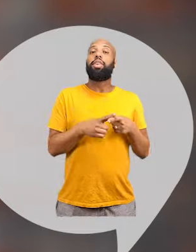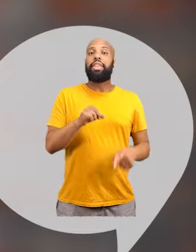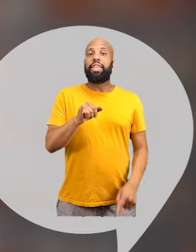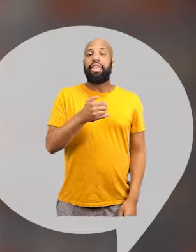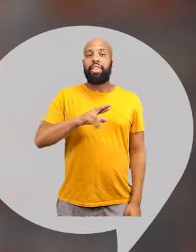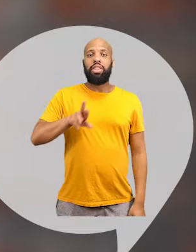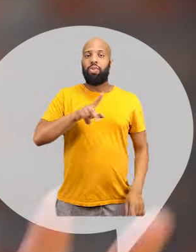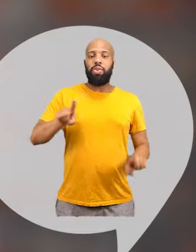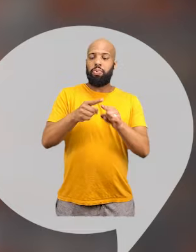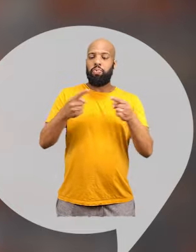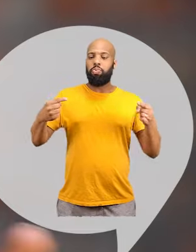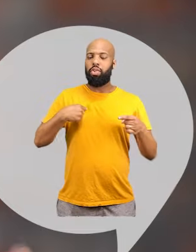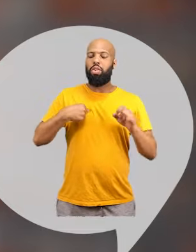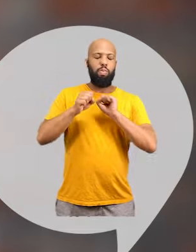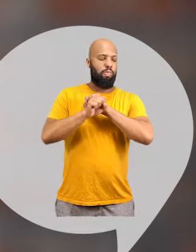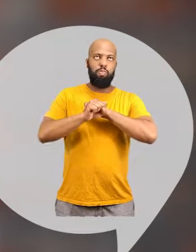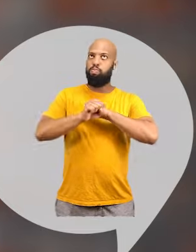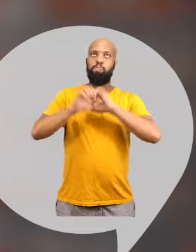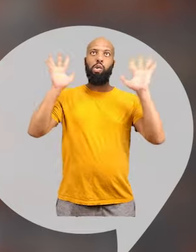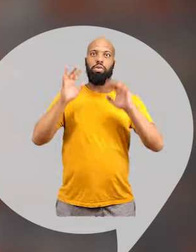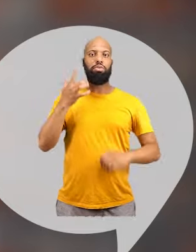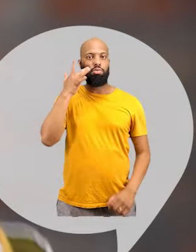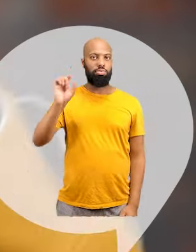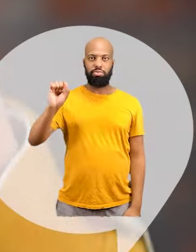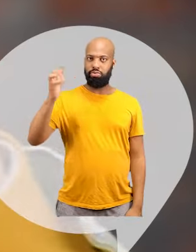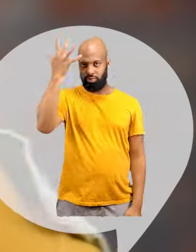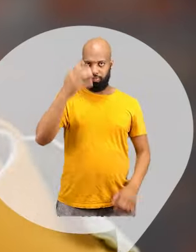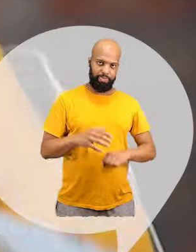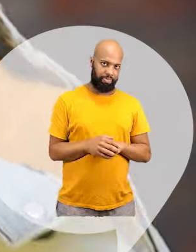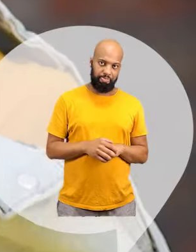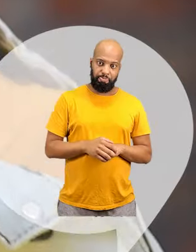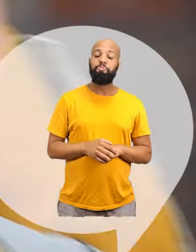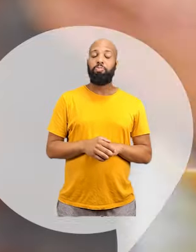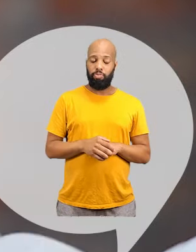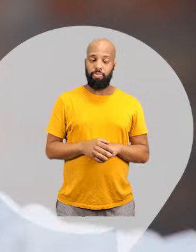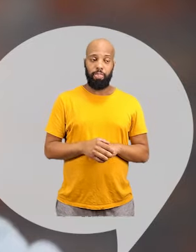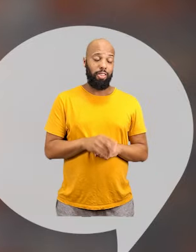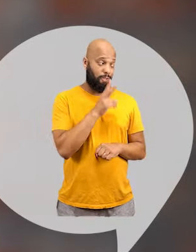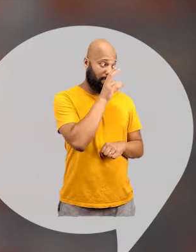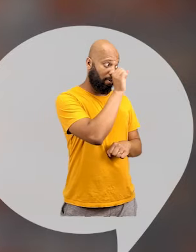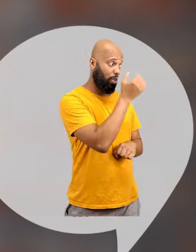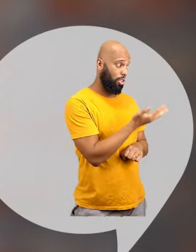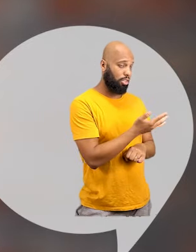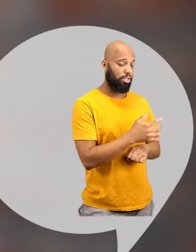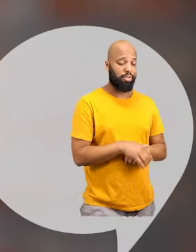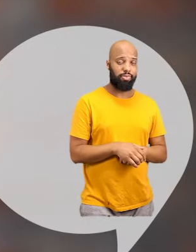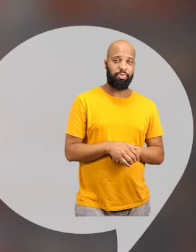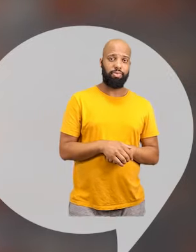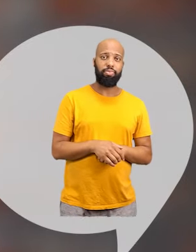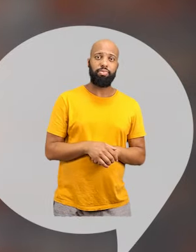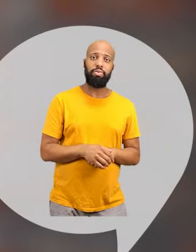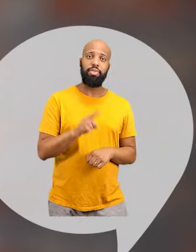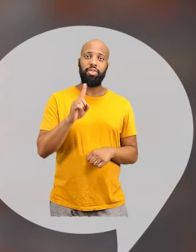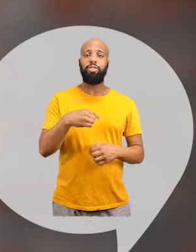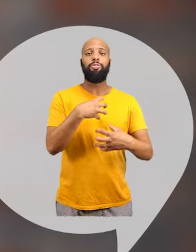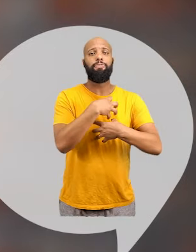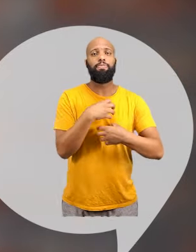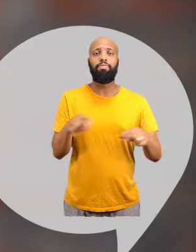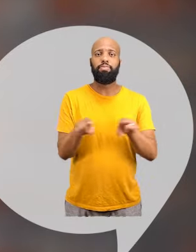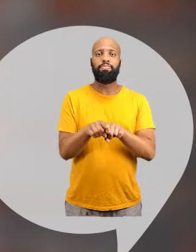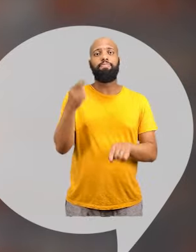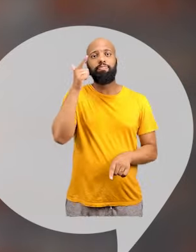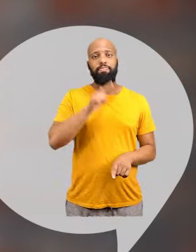não tivesse sido música Eu explodia eu não sei o que que vai acontecer tipo assim e eu acho que foi uma maneira